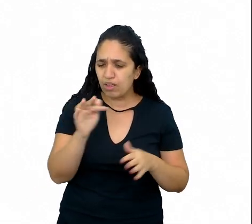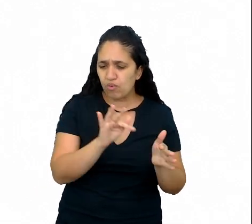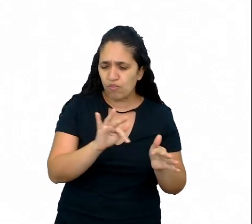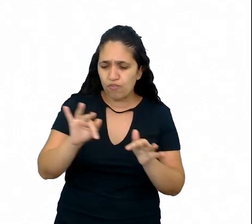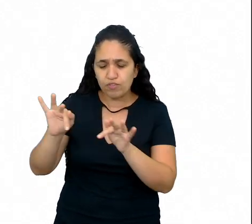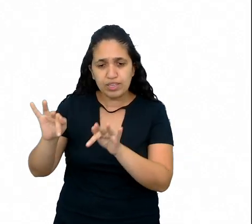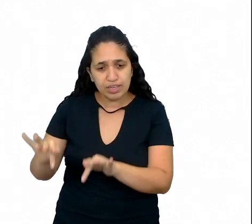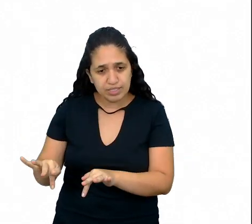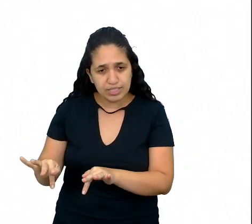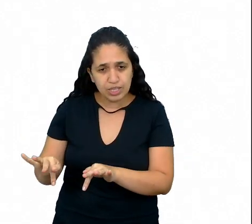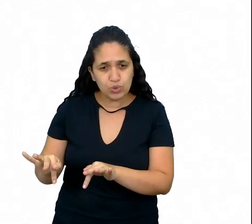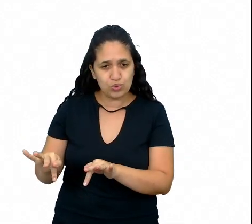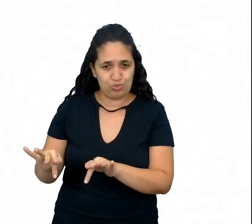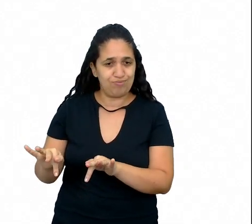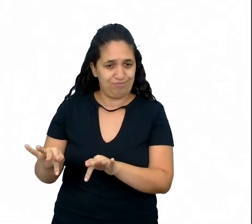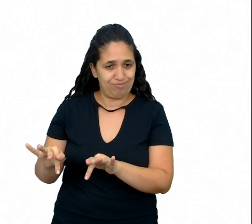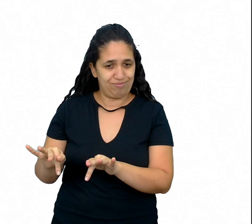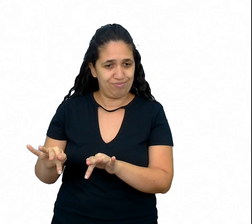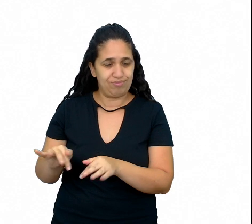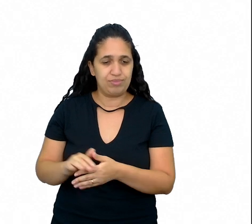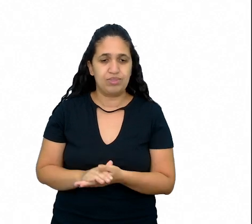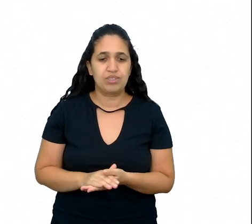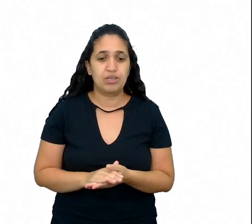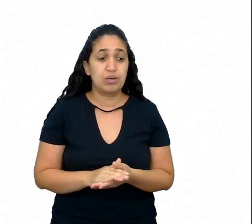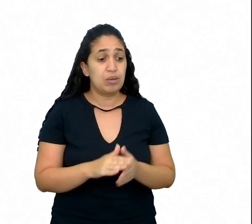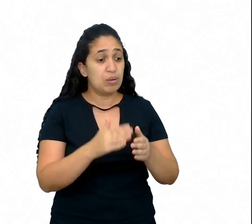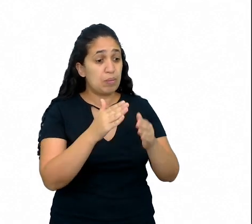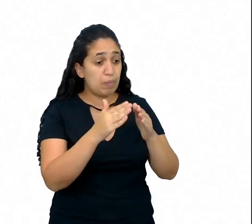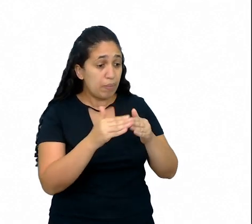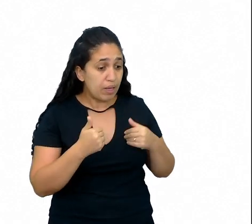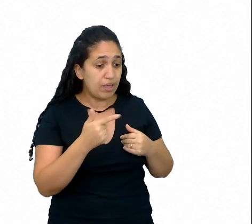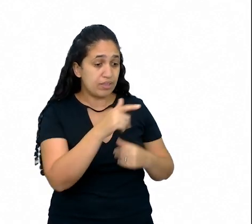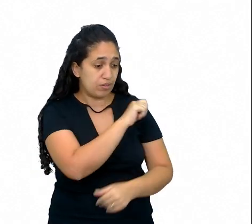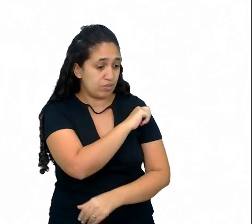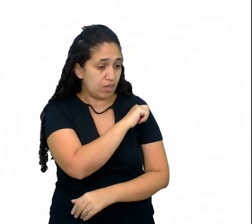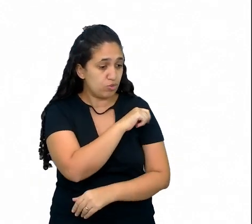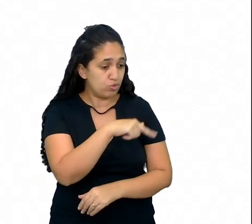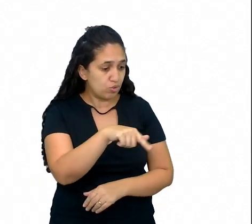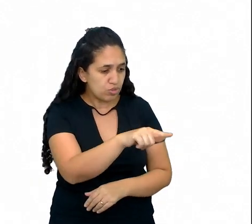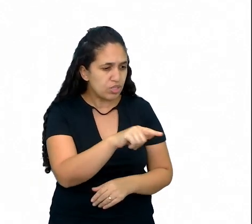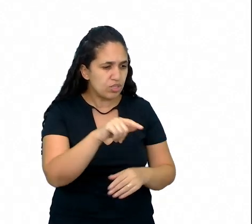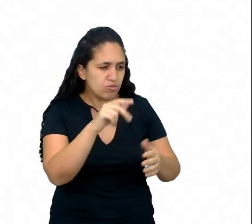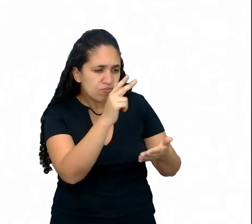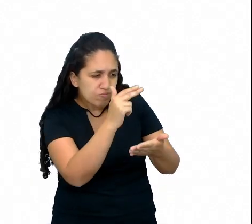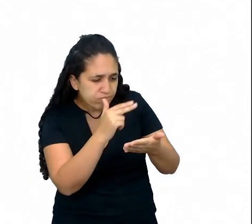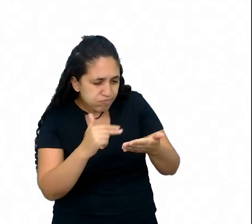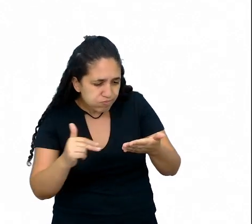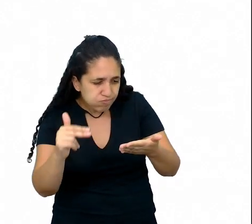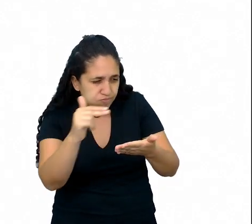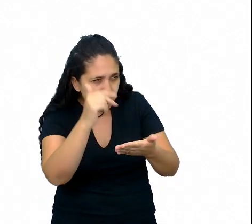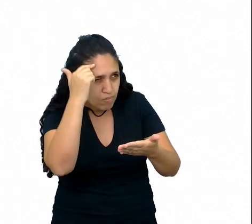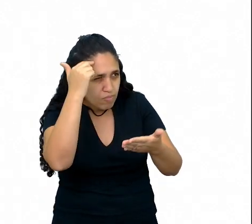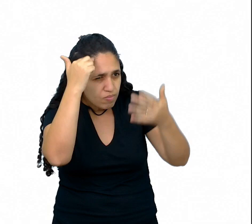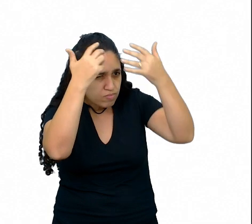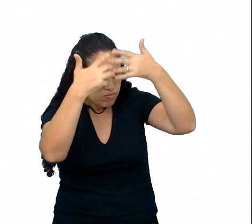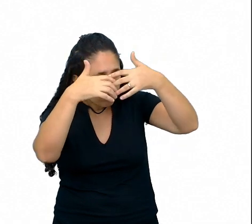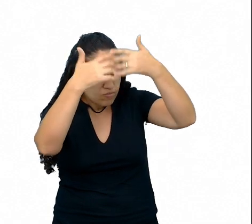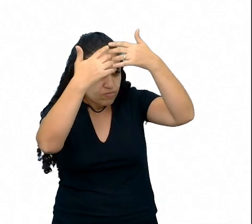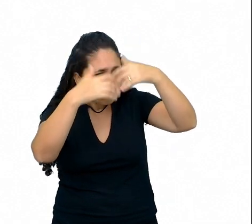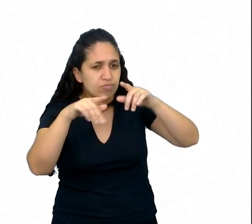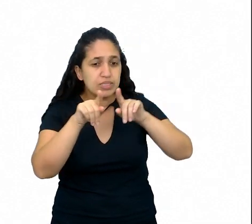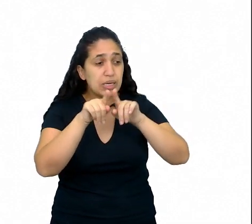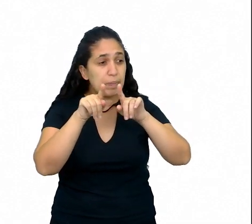aulas 3 e 4, né? Solicite que os estudantes elaborem o mapa mental, por exemplo. Peça também que compartilhe